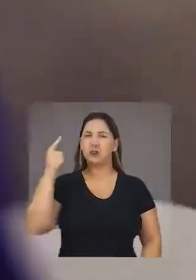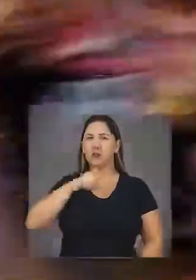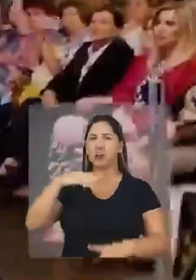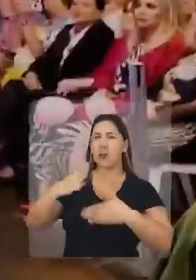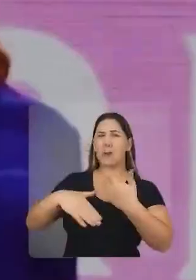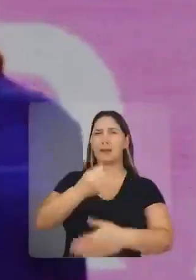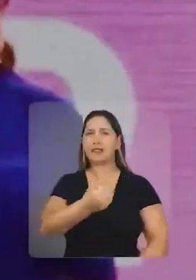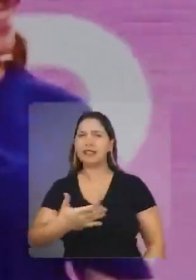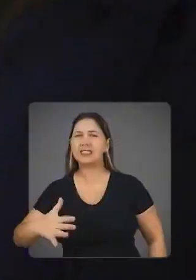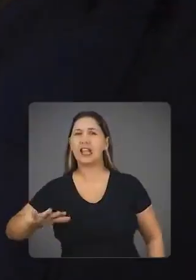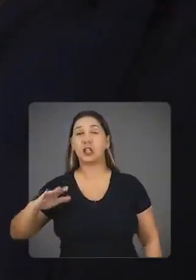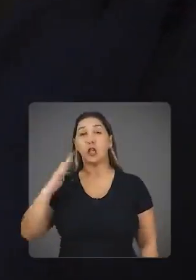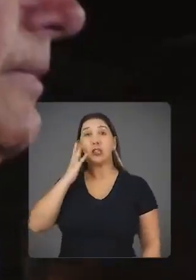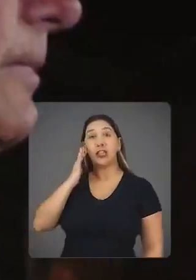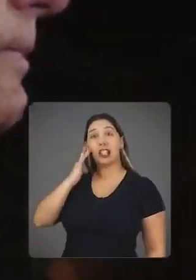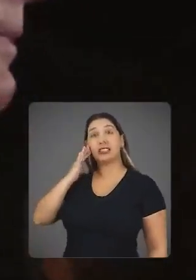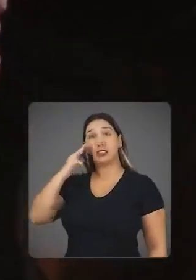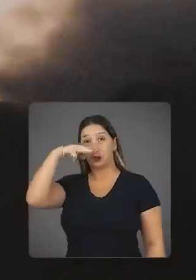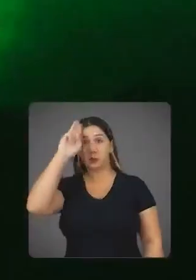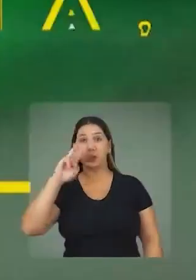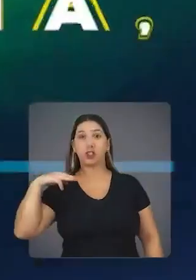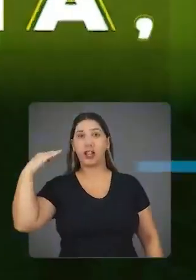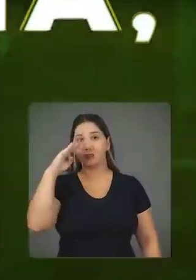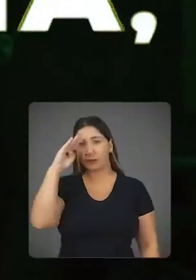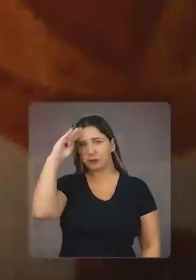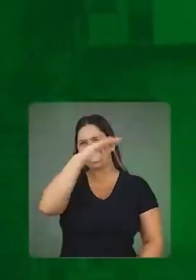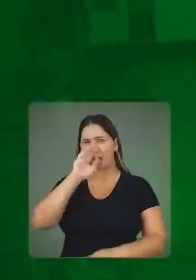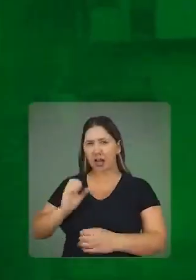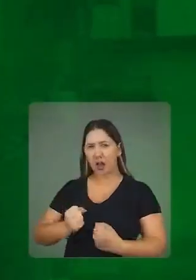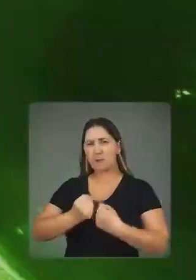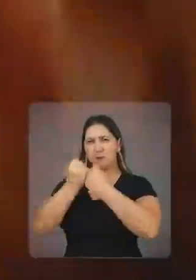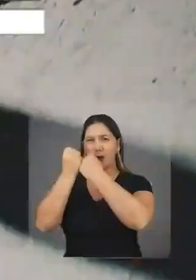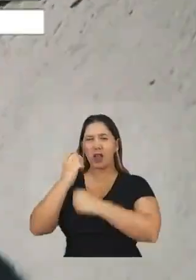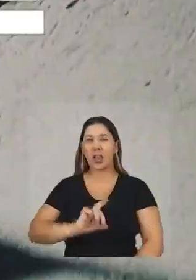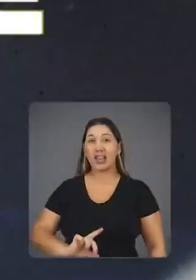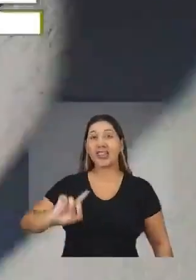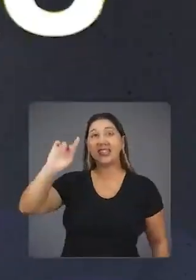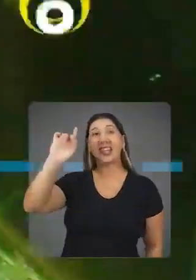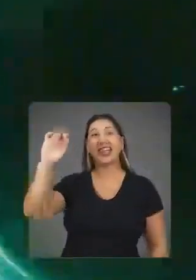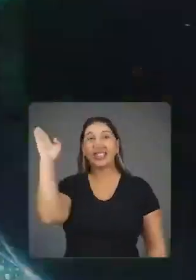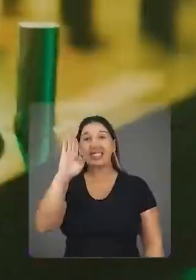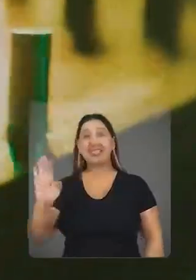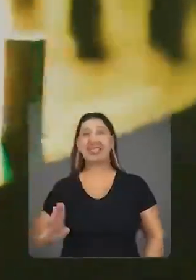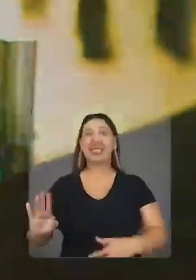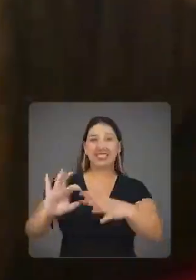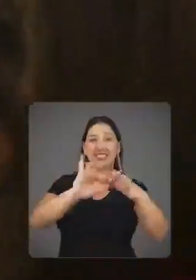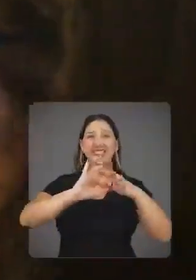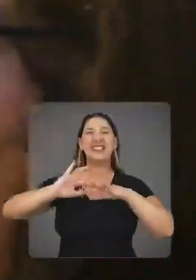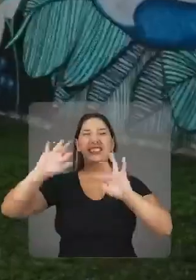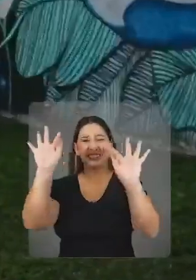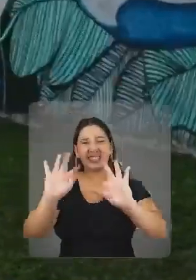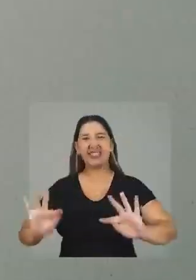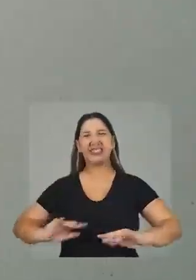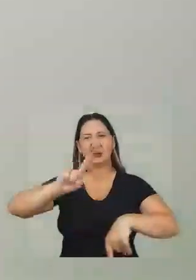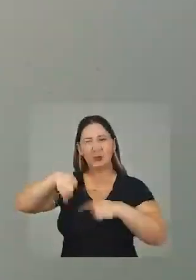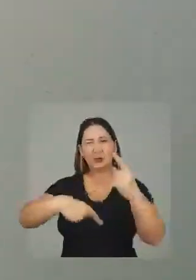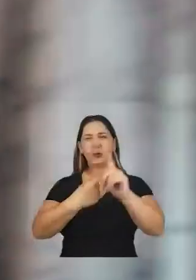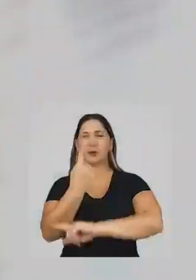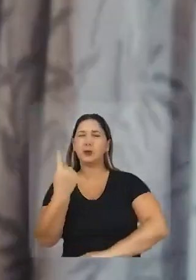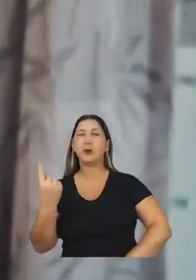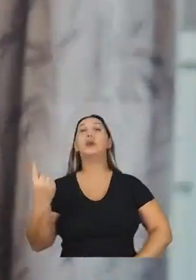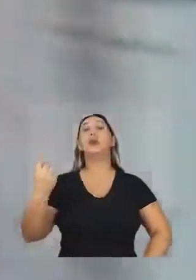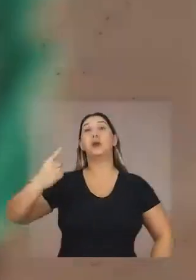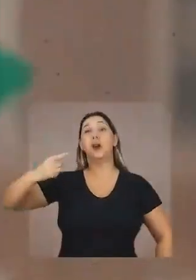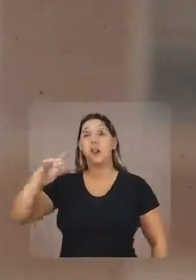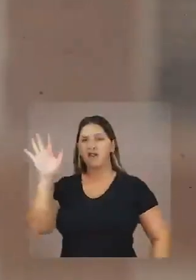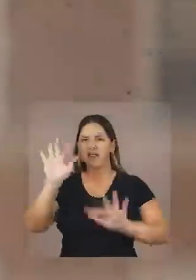Tem o apoio do Tarcísio, Michele e Capitão. Deus, pátria, família, liberdade, gente como a gente, família é o